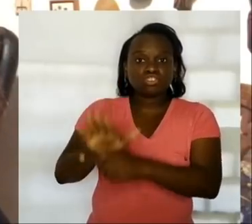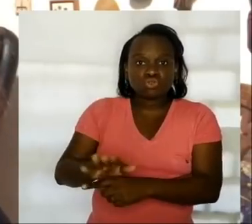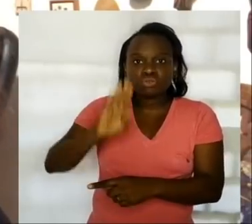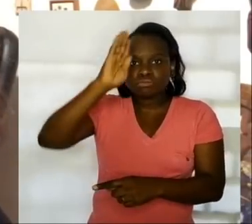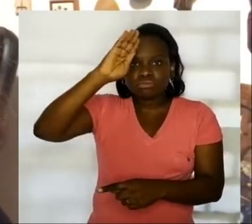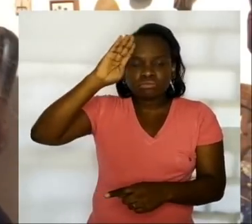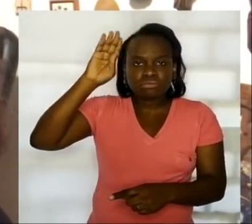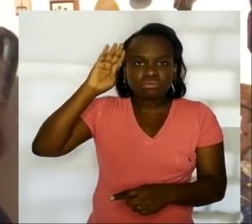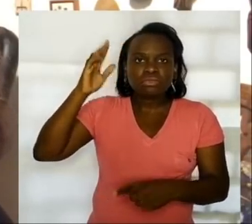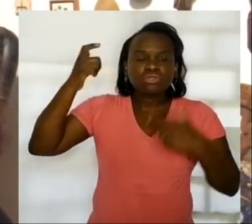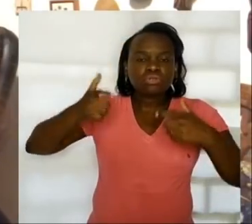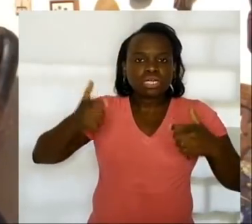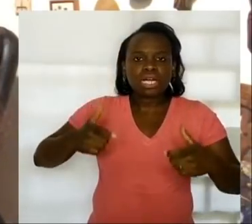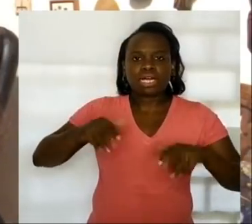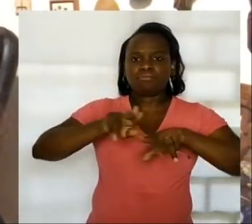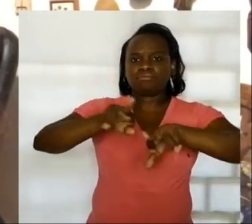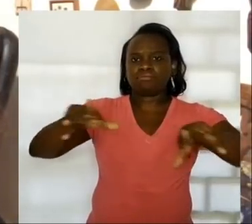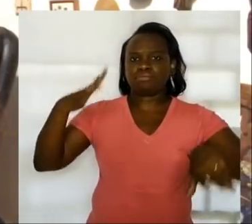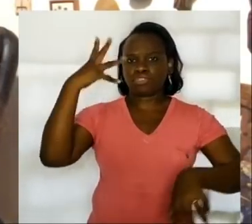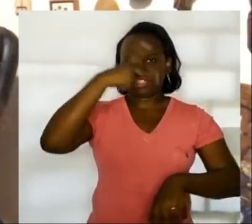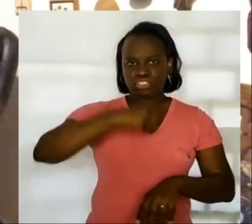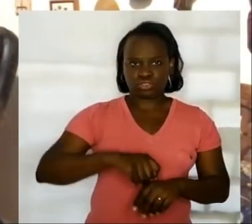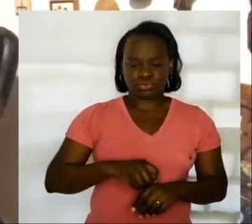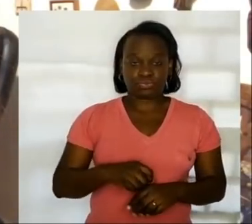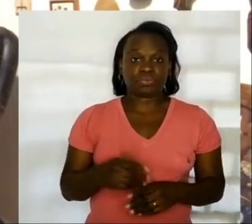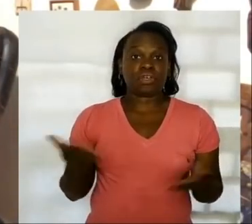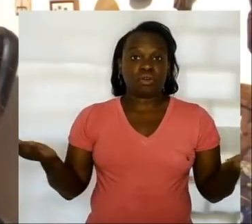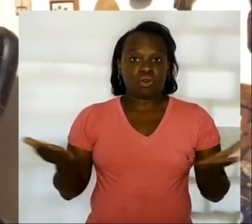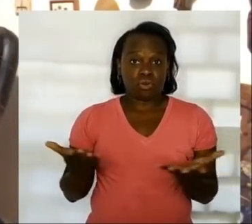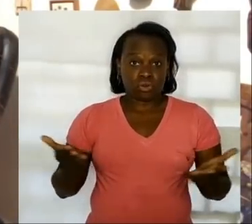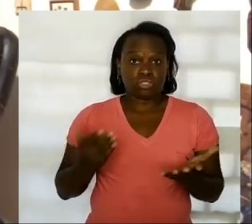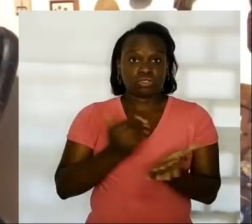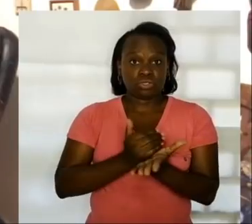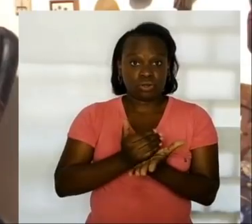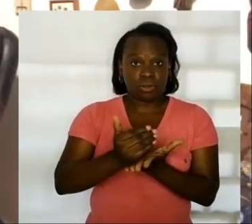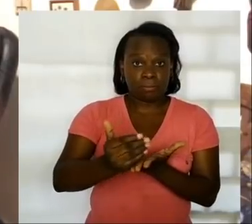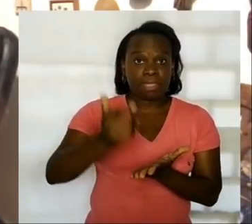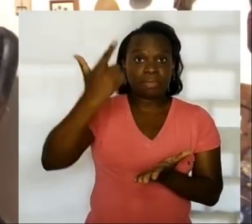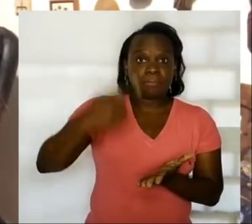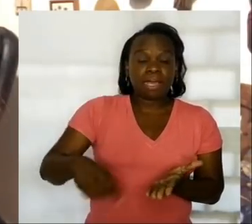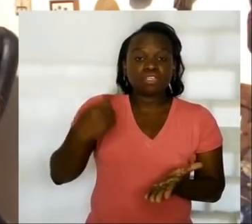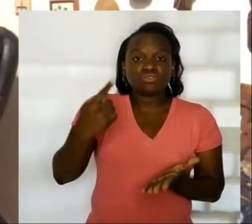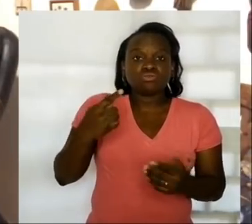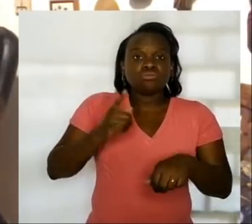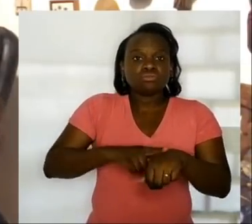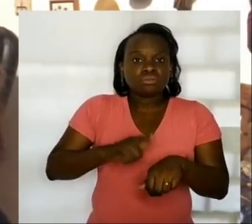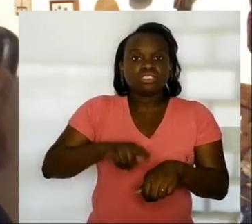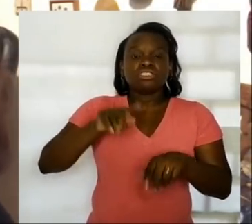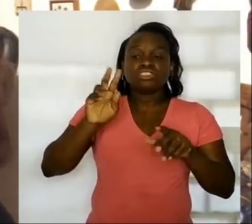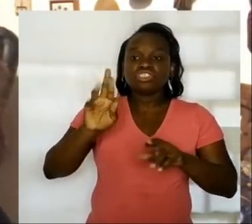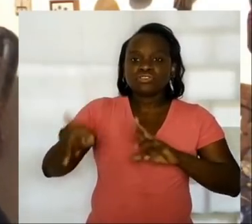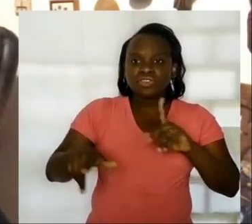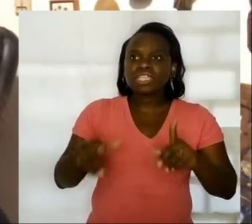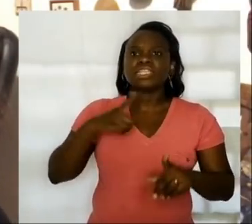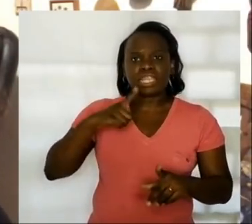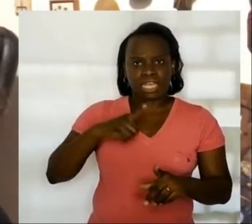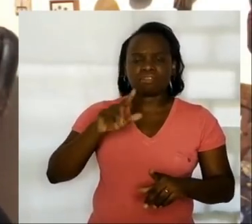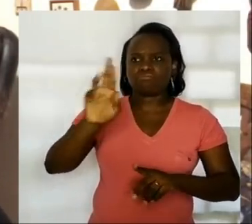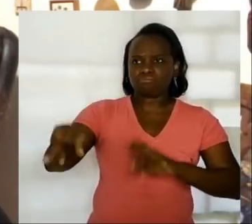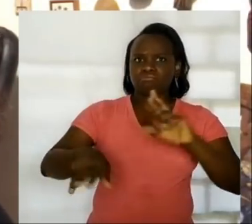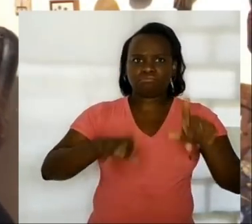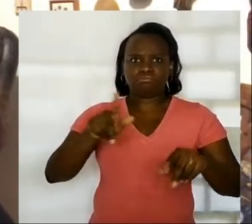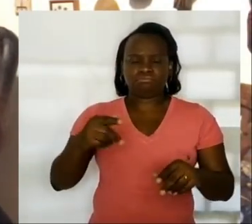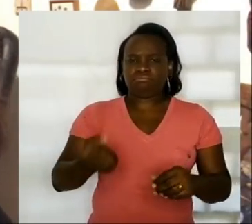diferença, porque é ela que torna a academia esse lugar plural e bonito. Aqui hoje, iniciamos mais um momento em que